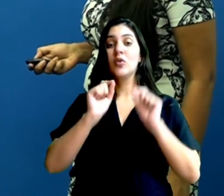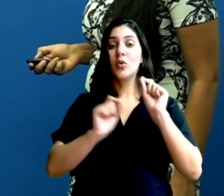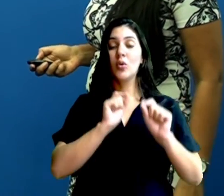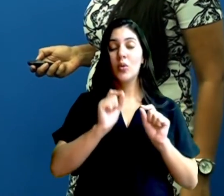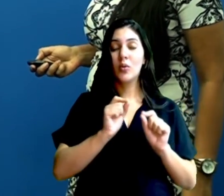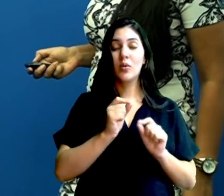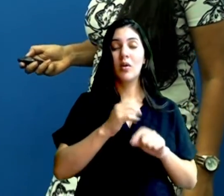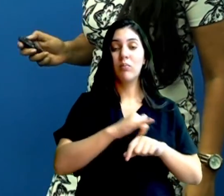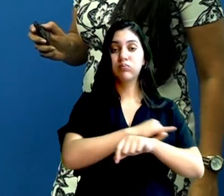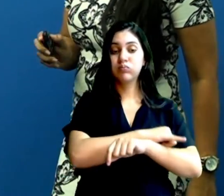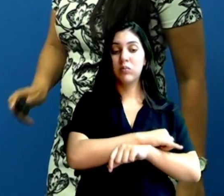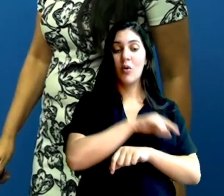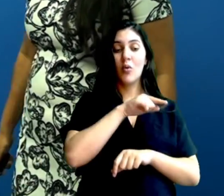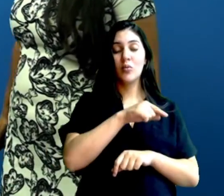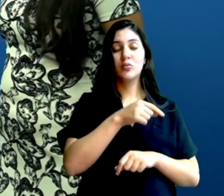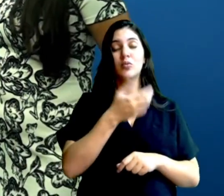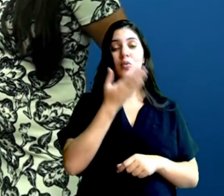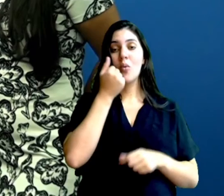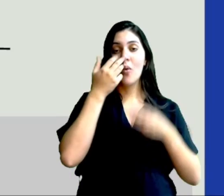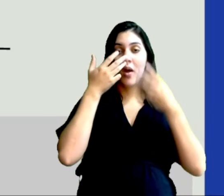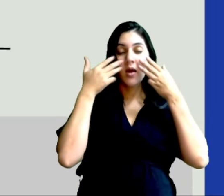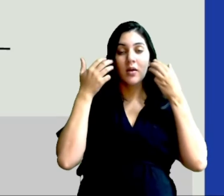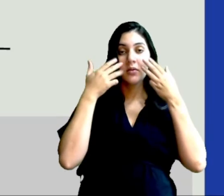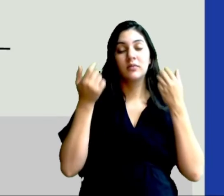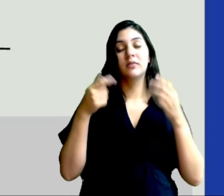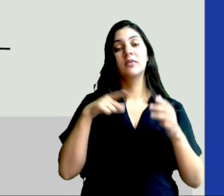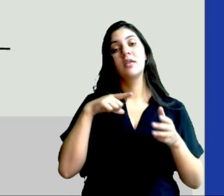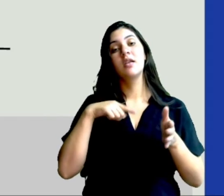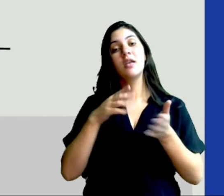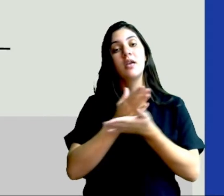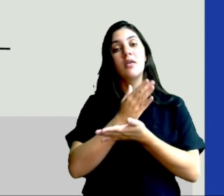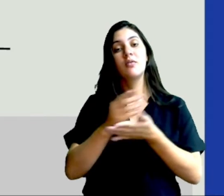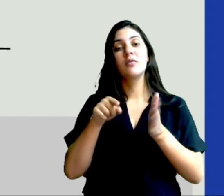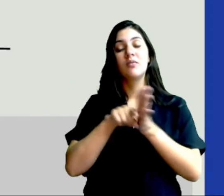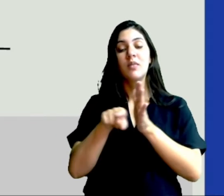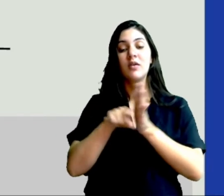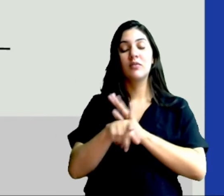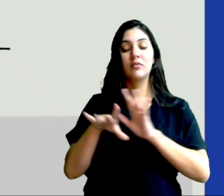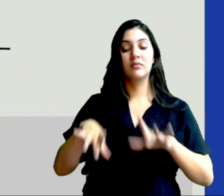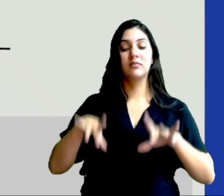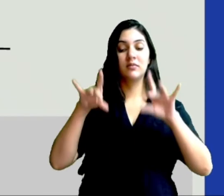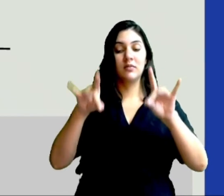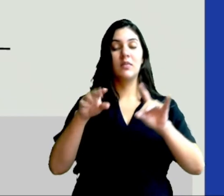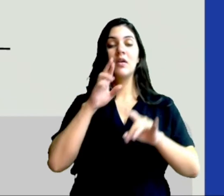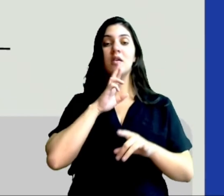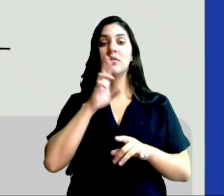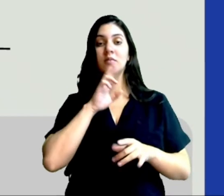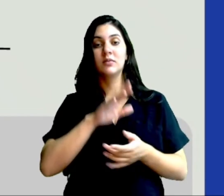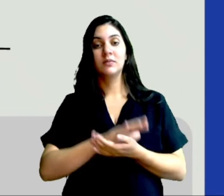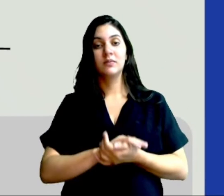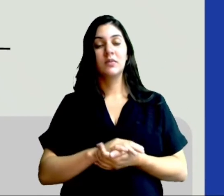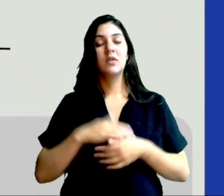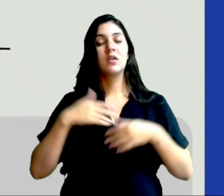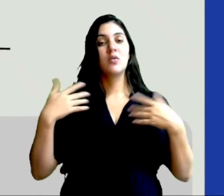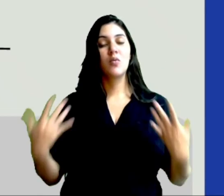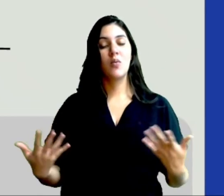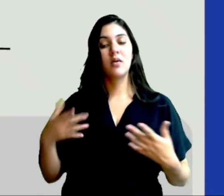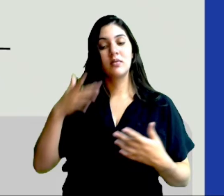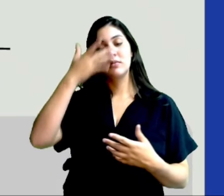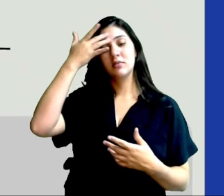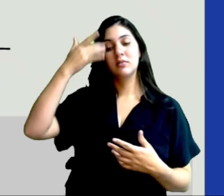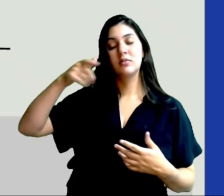gato." E aí algumas perguntinhas sobre essa fábula para a gente responder. Quais são